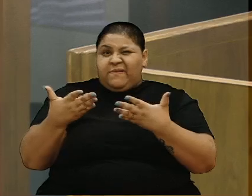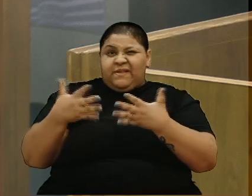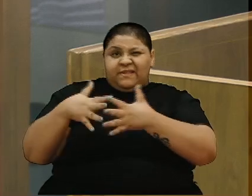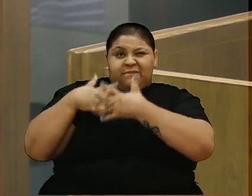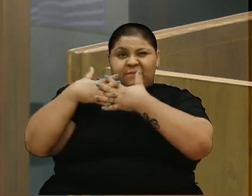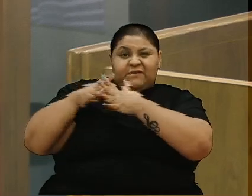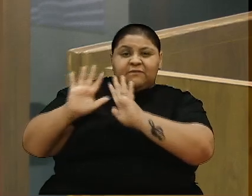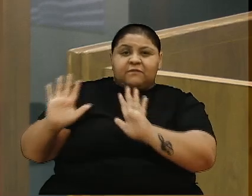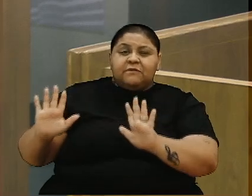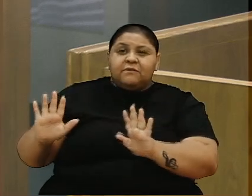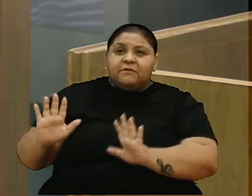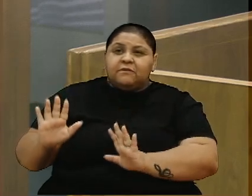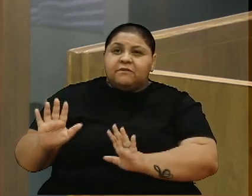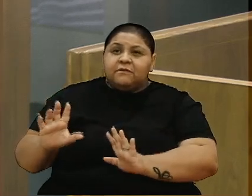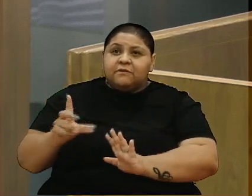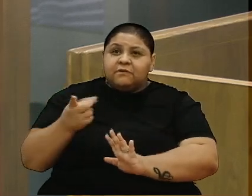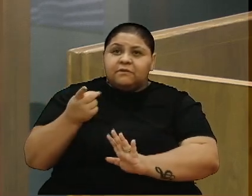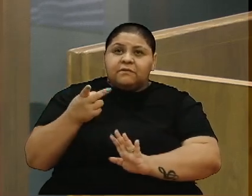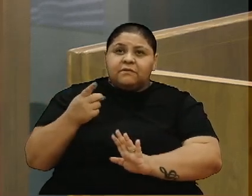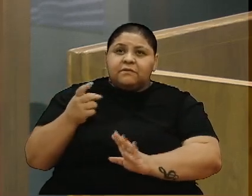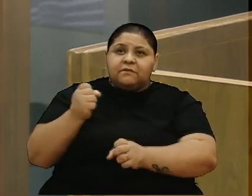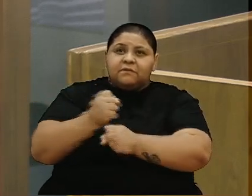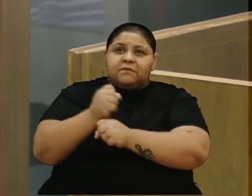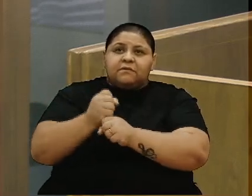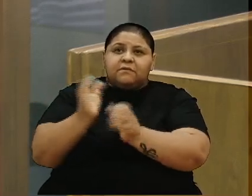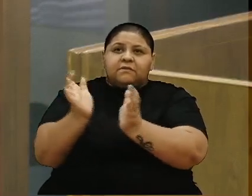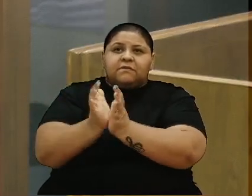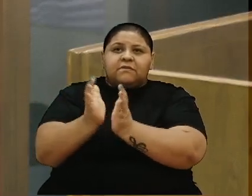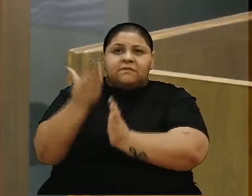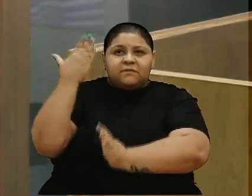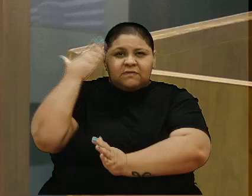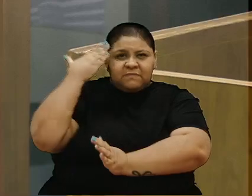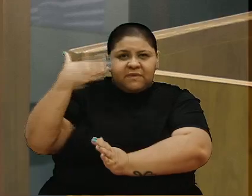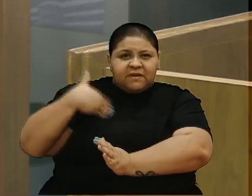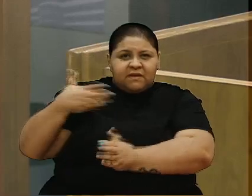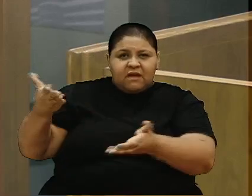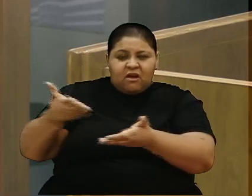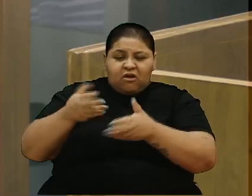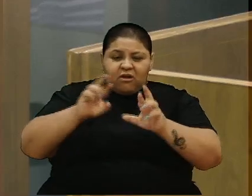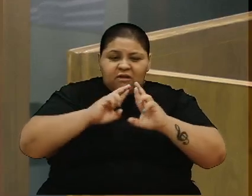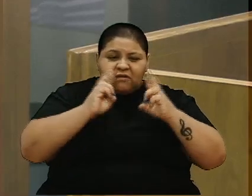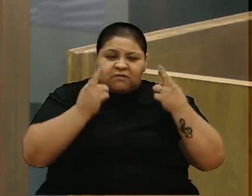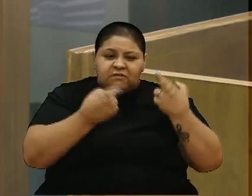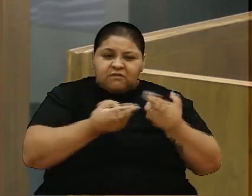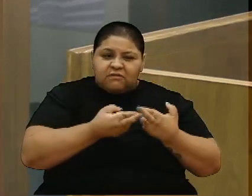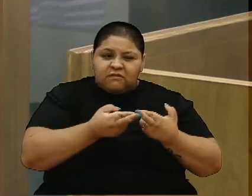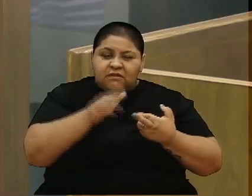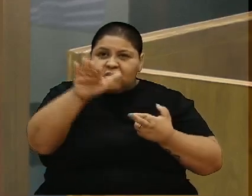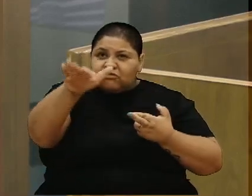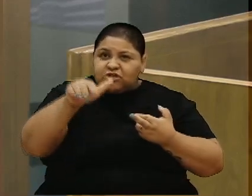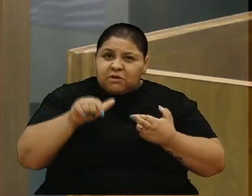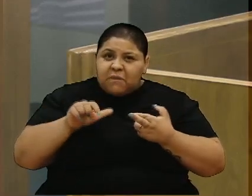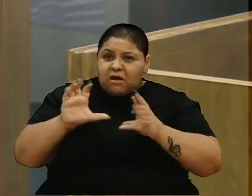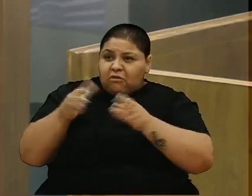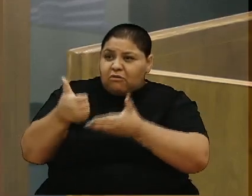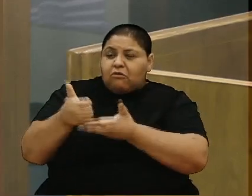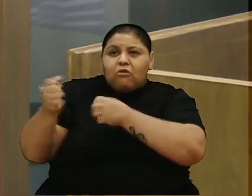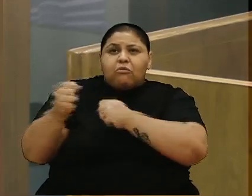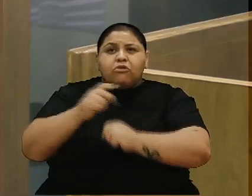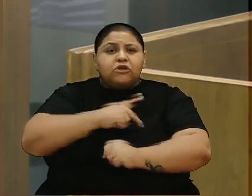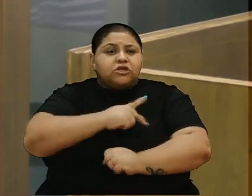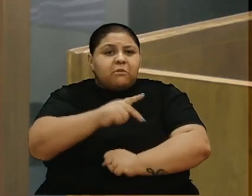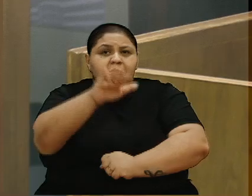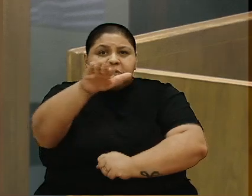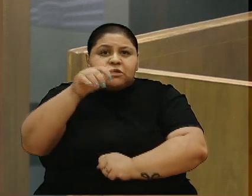então, Foi 12 anos minha colega sabendo que era eu, agora nós tivemos a reunião e não convidaram, não precisava ser eu, podia chamar o presidente